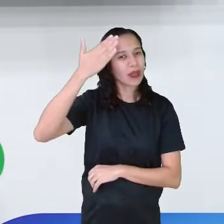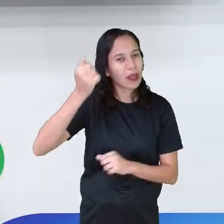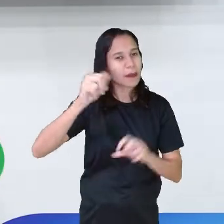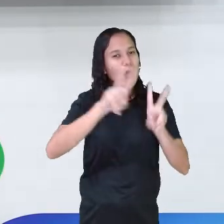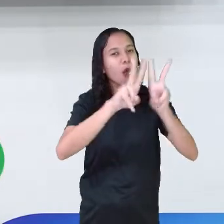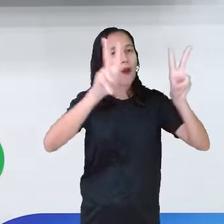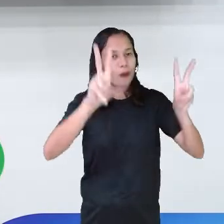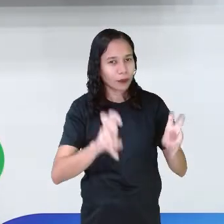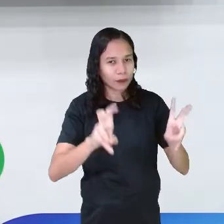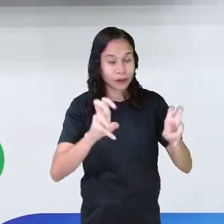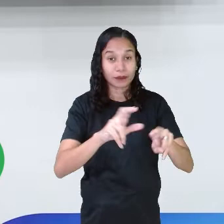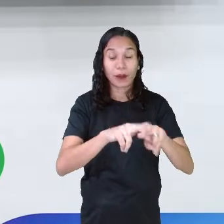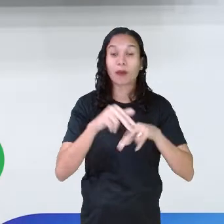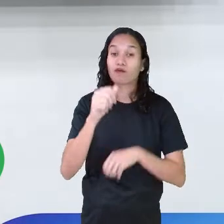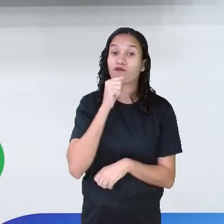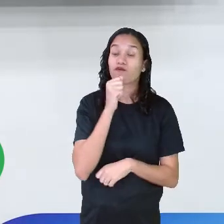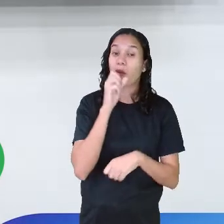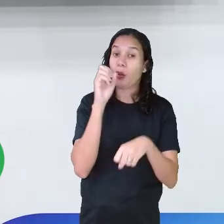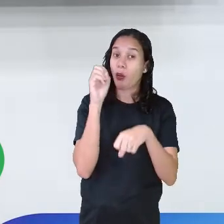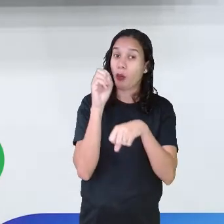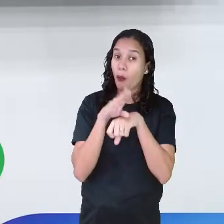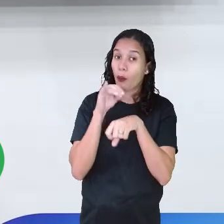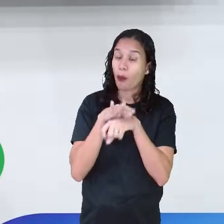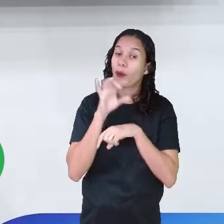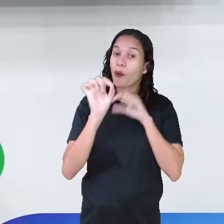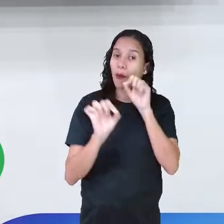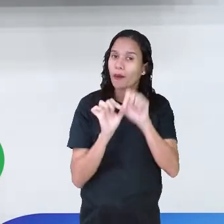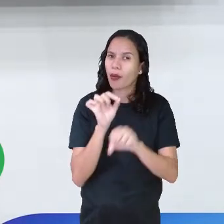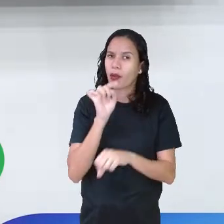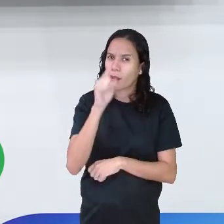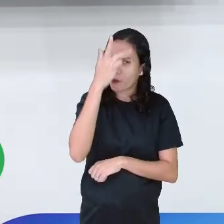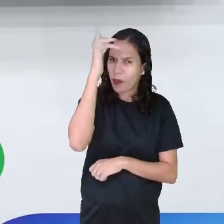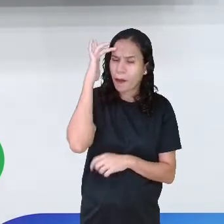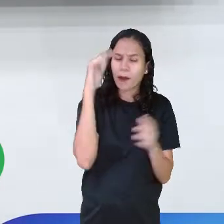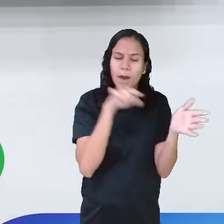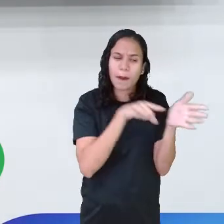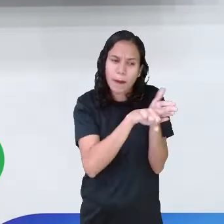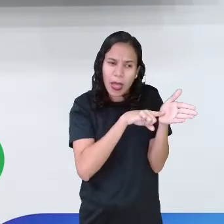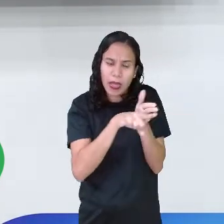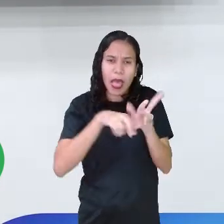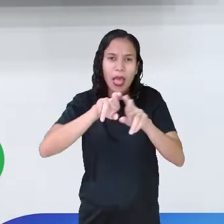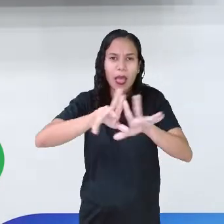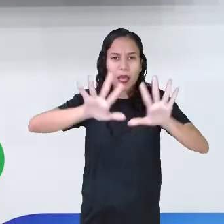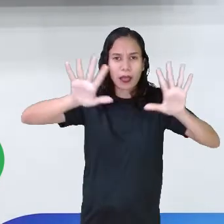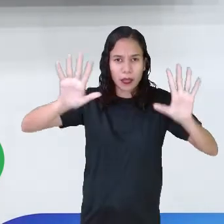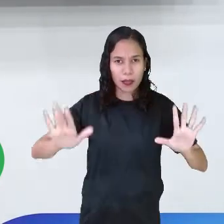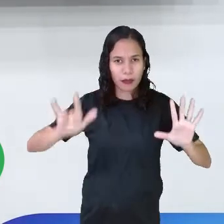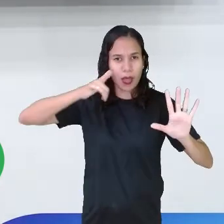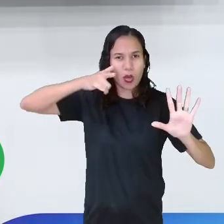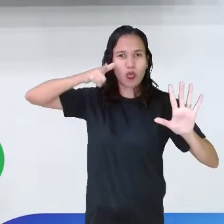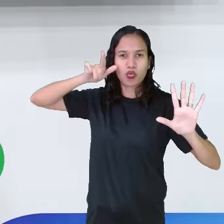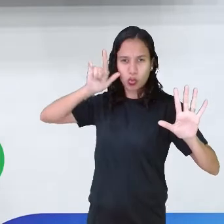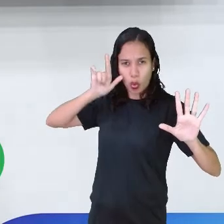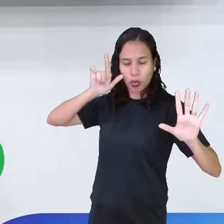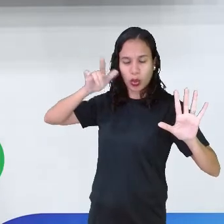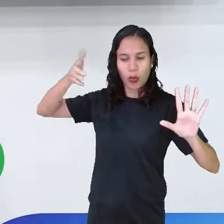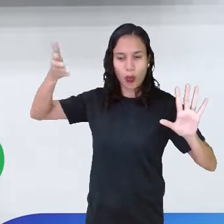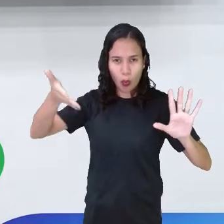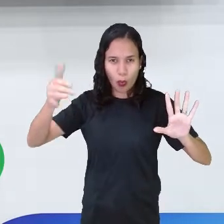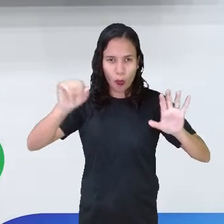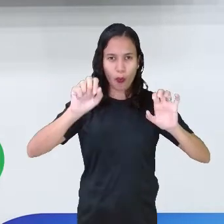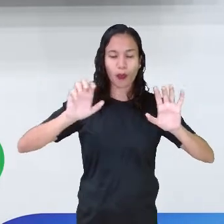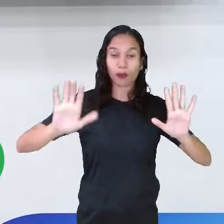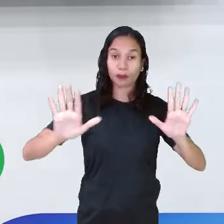tema, e eu ainda sugeri que você pesquisasse a diferença do tema de ontem com o tema